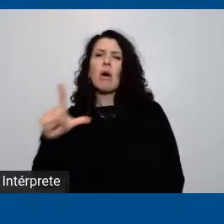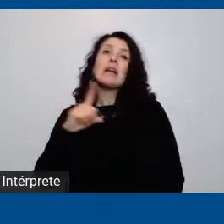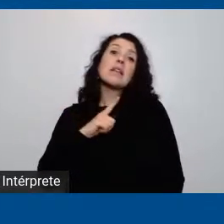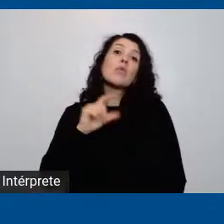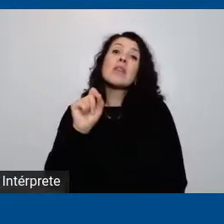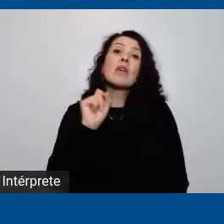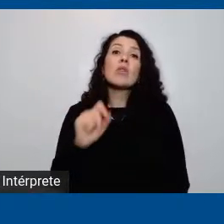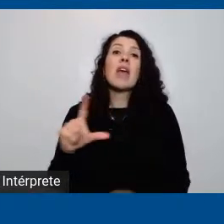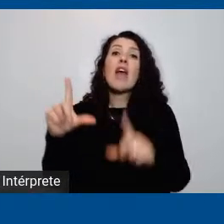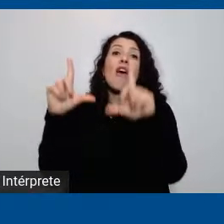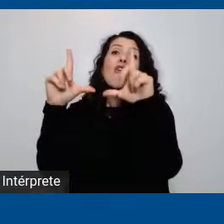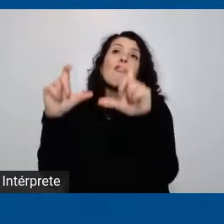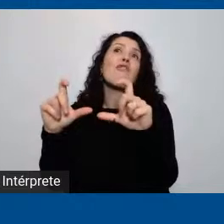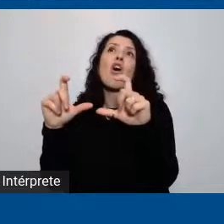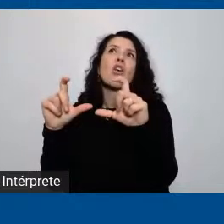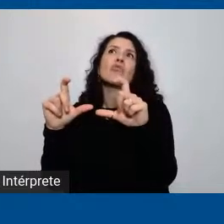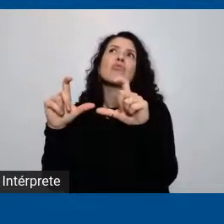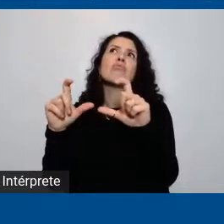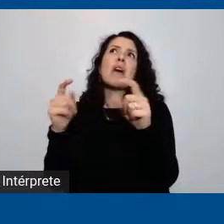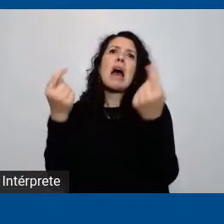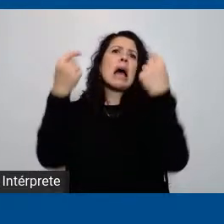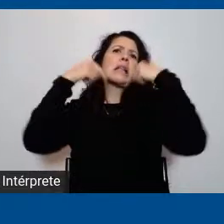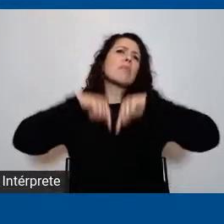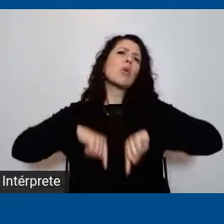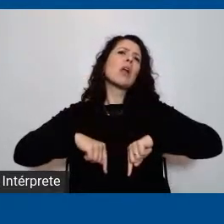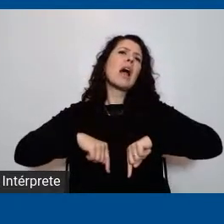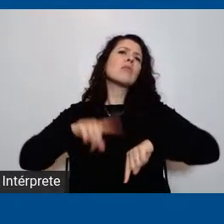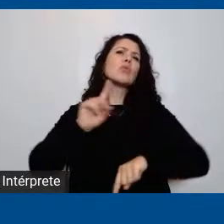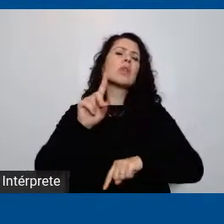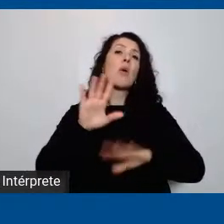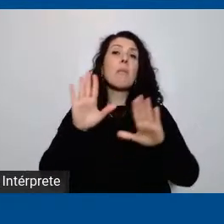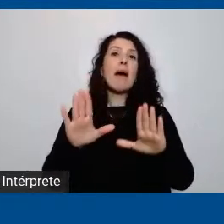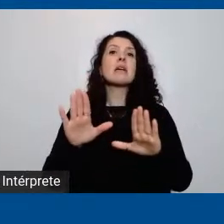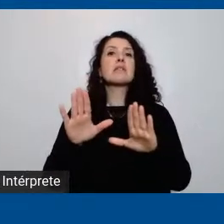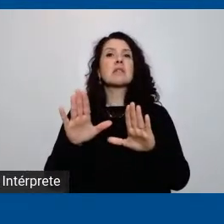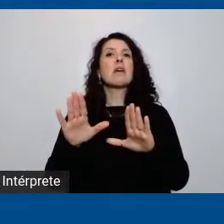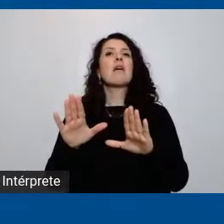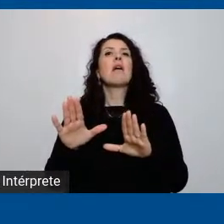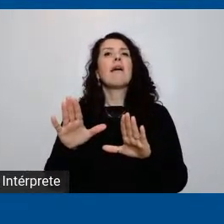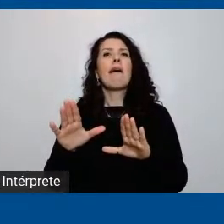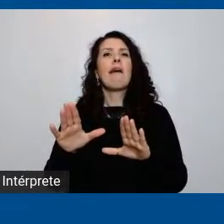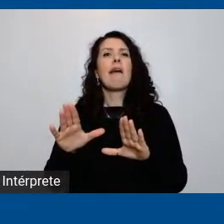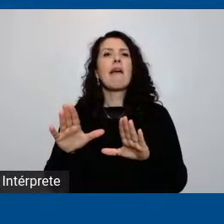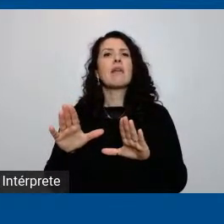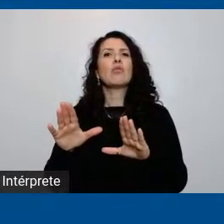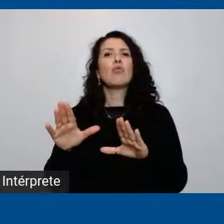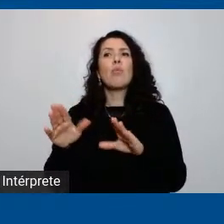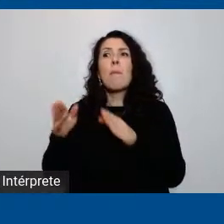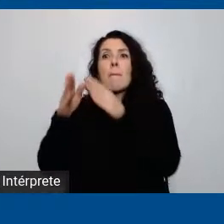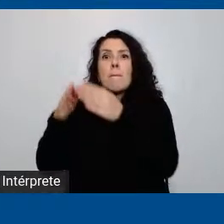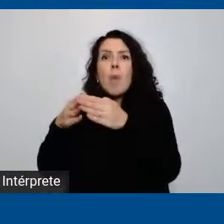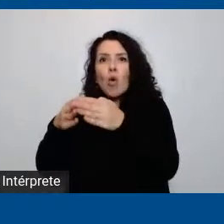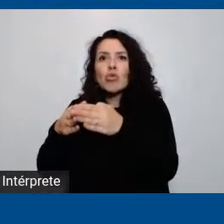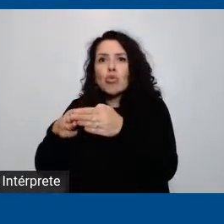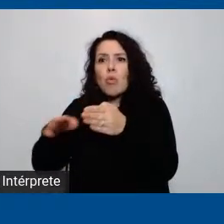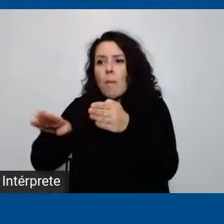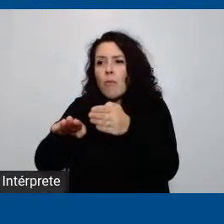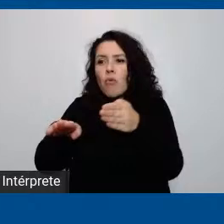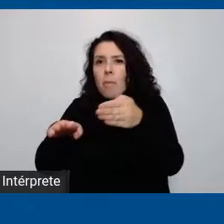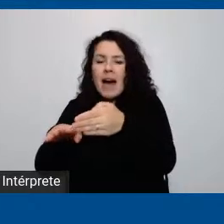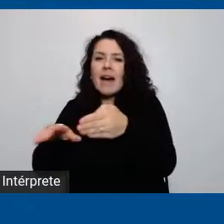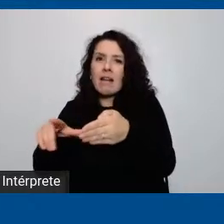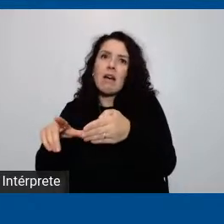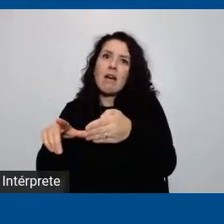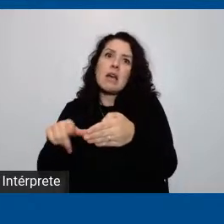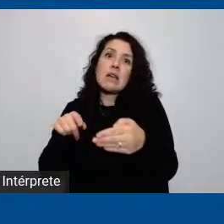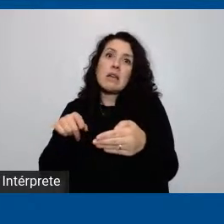etnográficas, né? Não seria antropológica, mas etnográficas do mercado, que até tem uma visualidade muito semelhante à do Gotterot. Lembrando